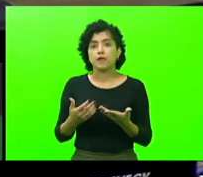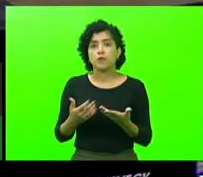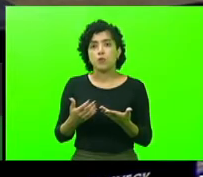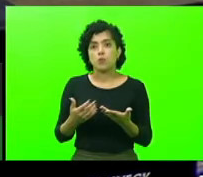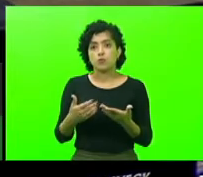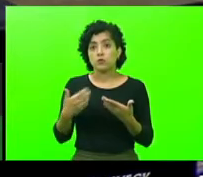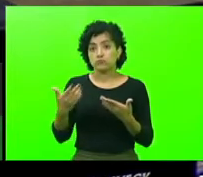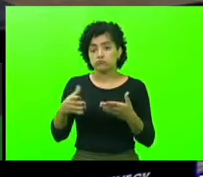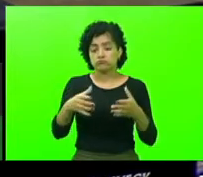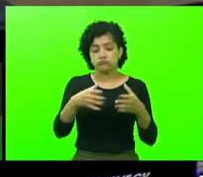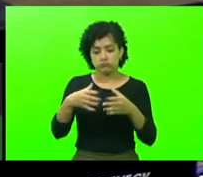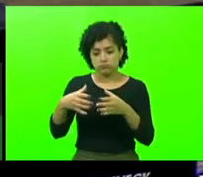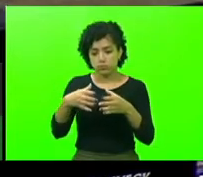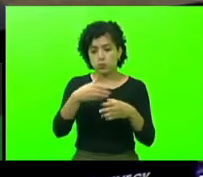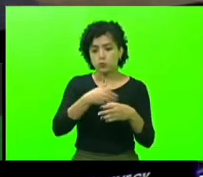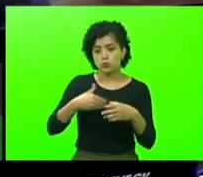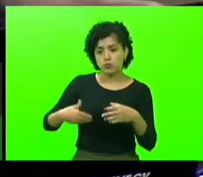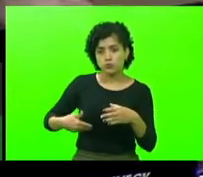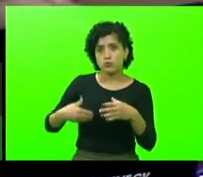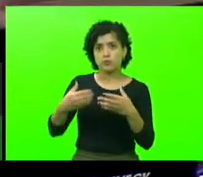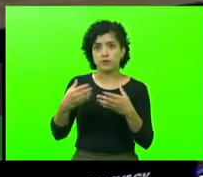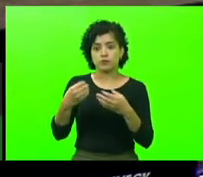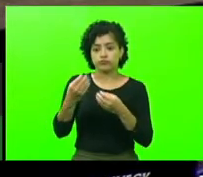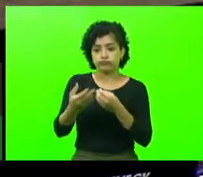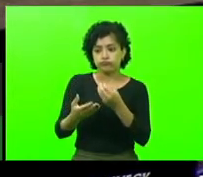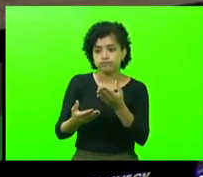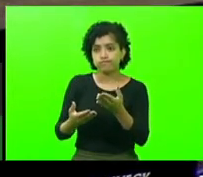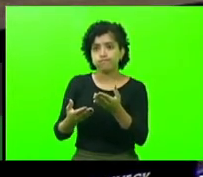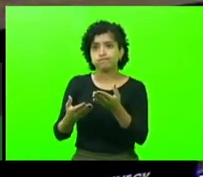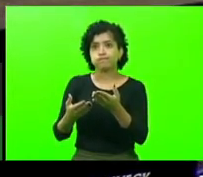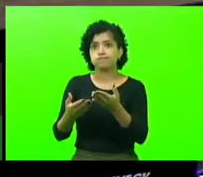que os órgãos públicos oferecem na coleta de lixo,